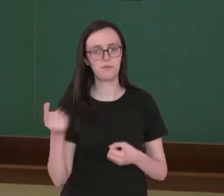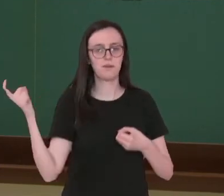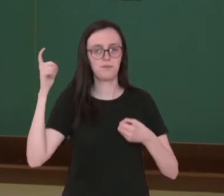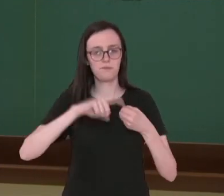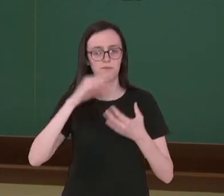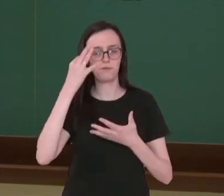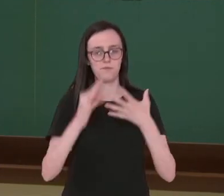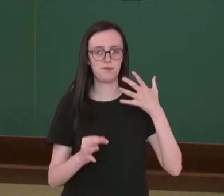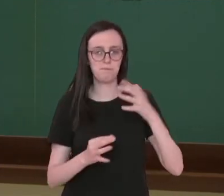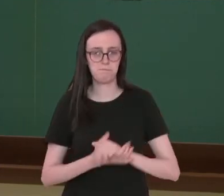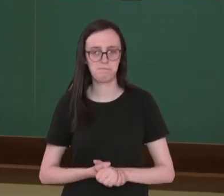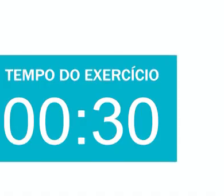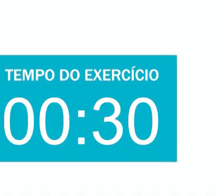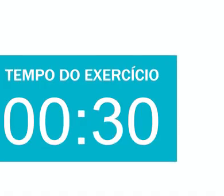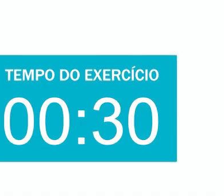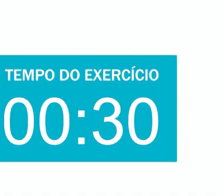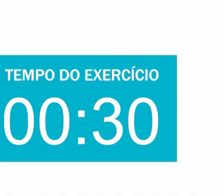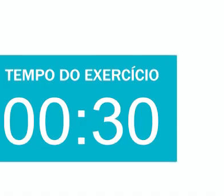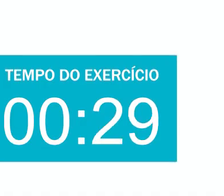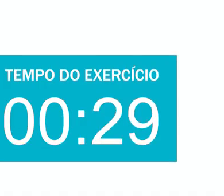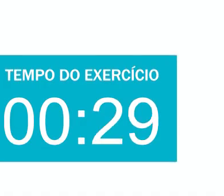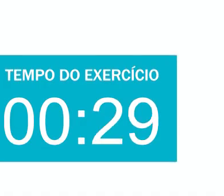voltamos a conferir.